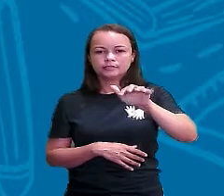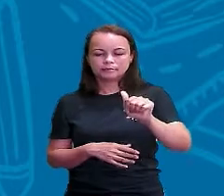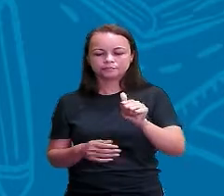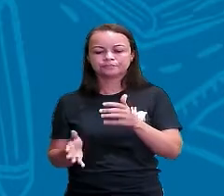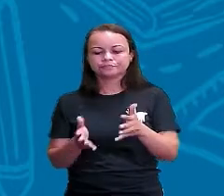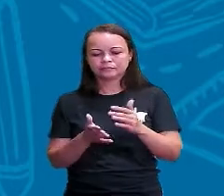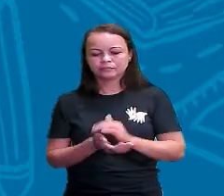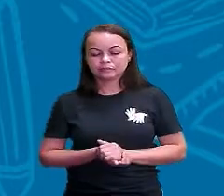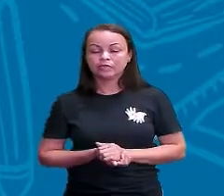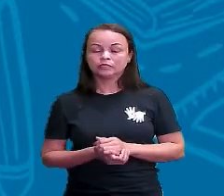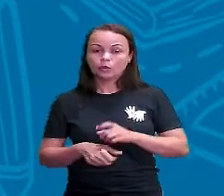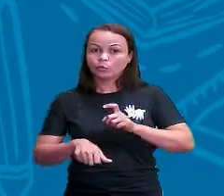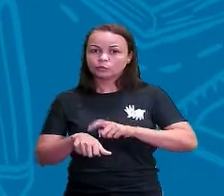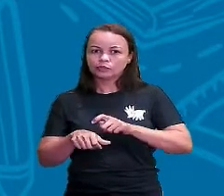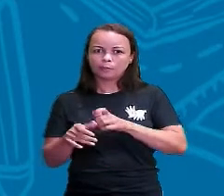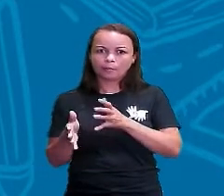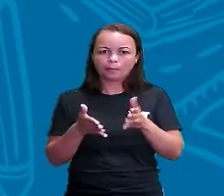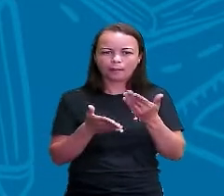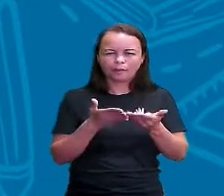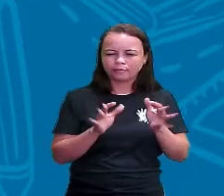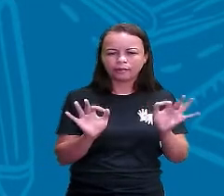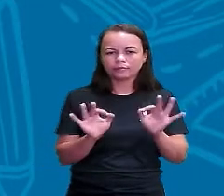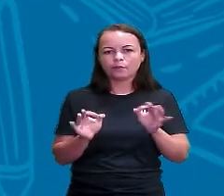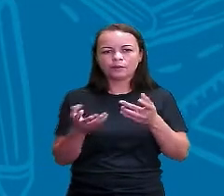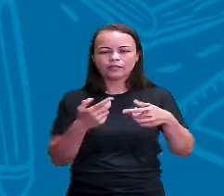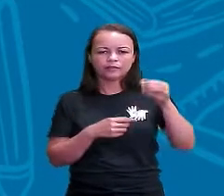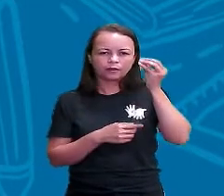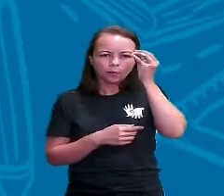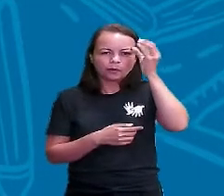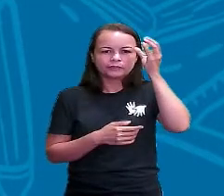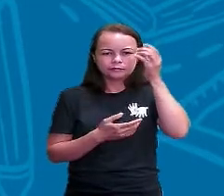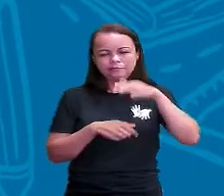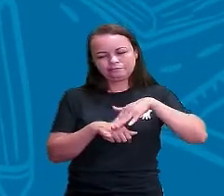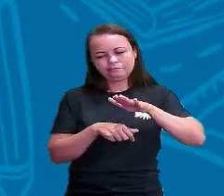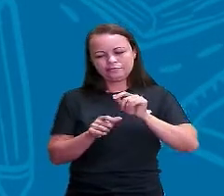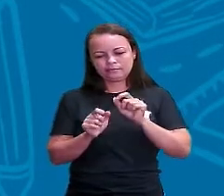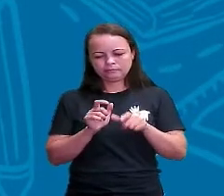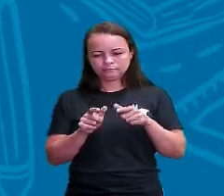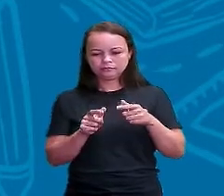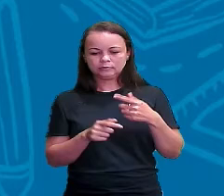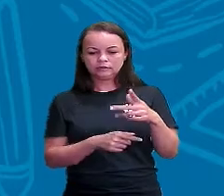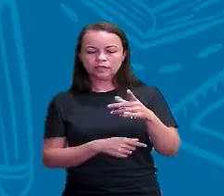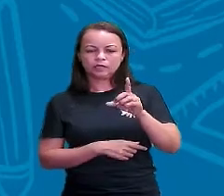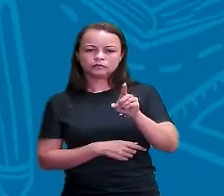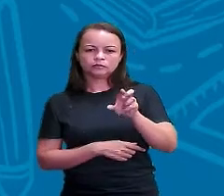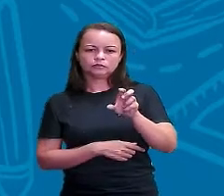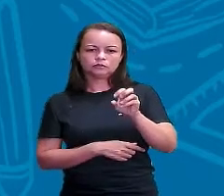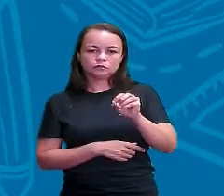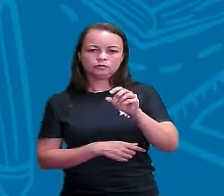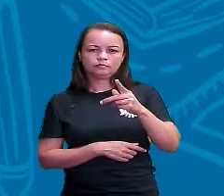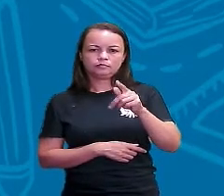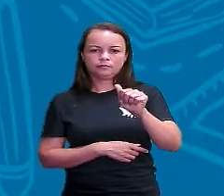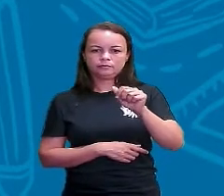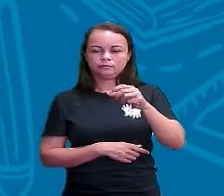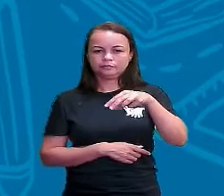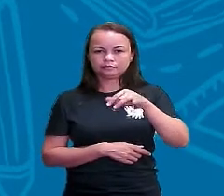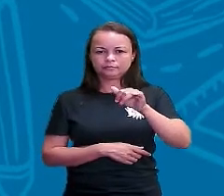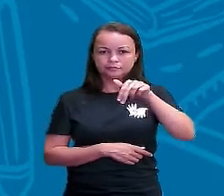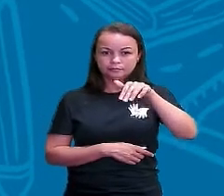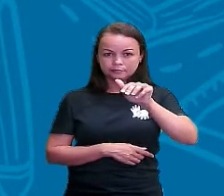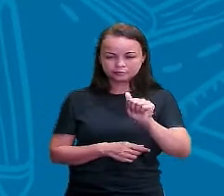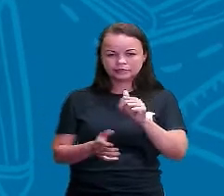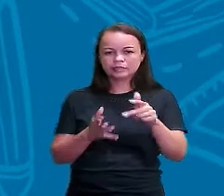porque tempo para a gente é importante para que a gente possa ter um entendimento maior. Então, a dopamina, ela tem uma relação íntima com essa